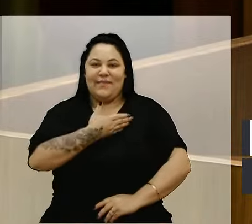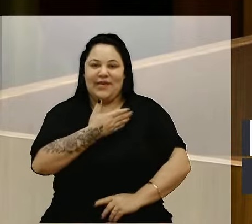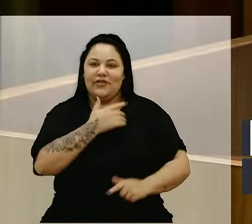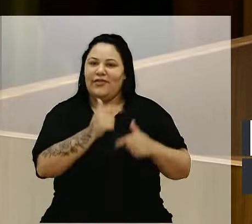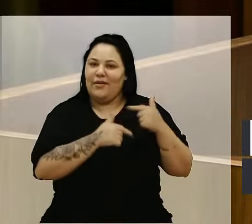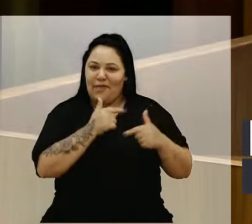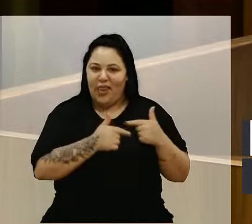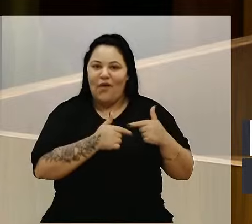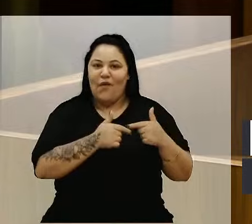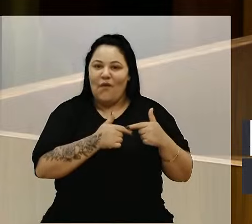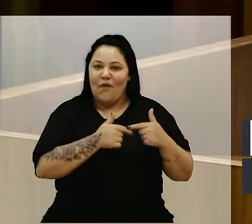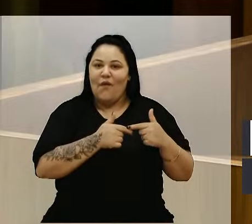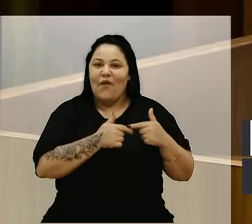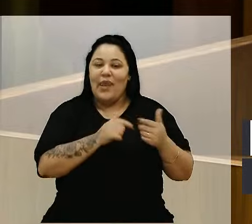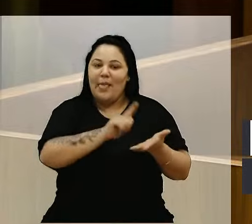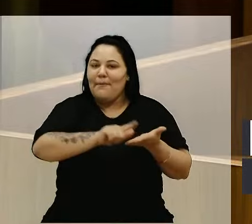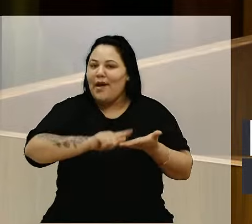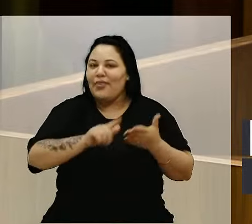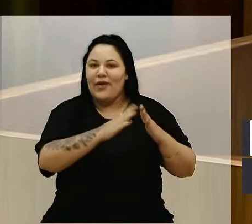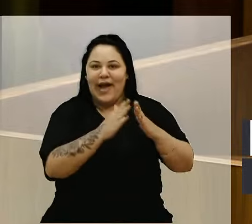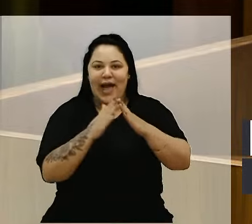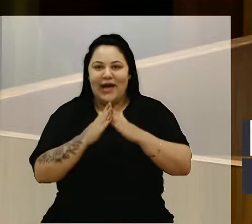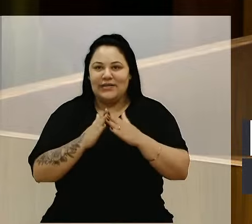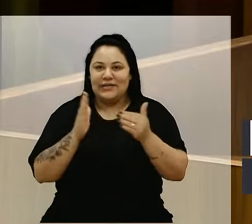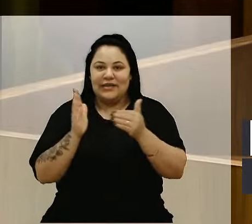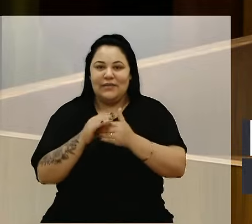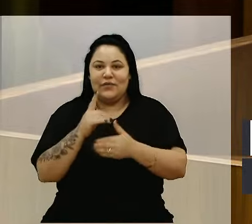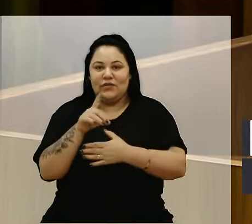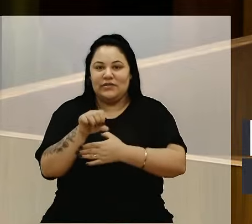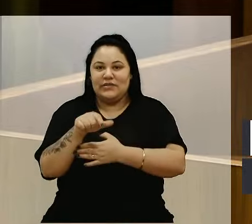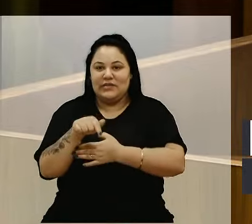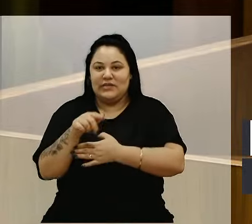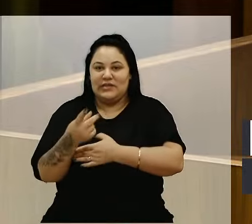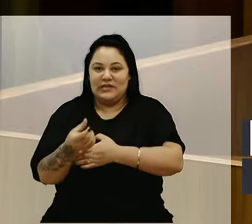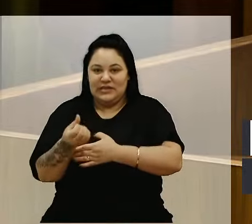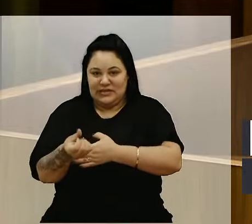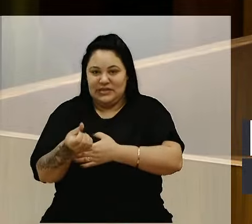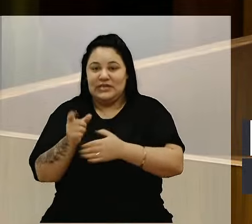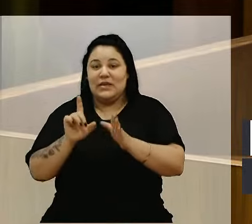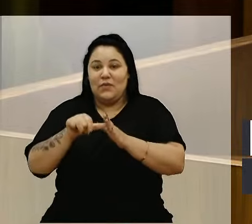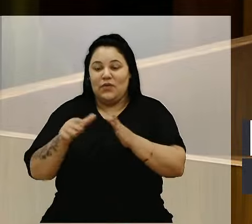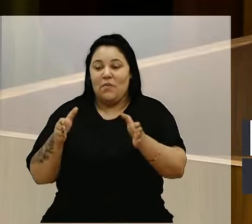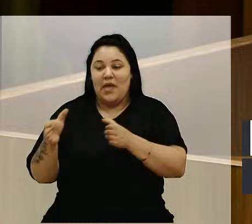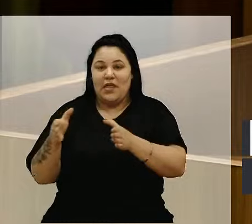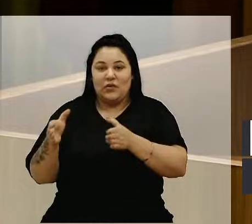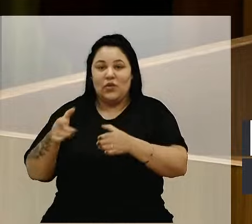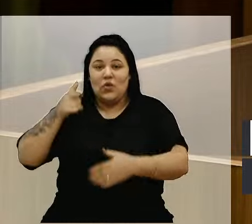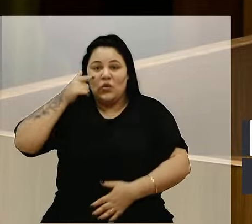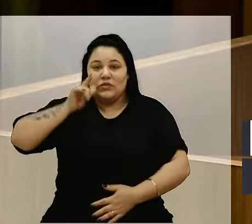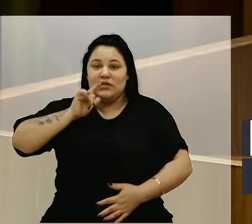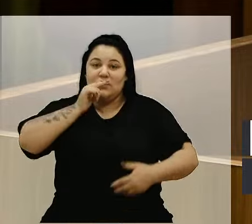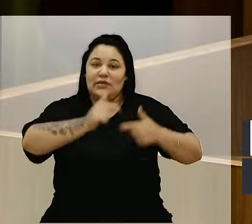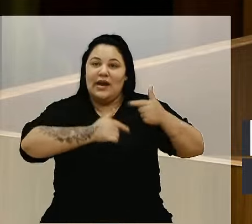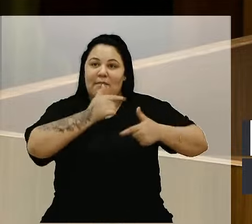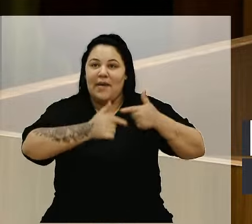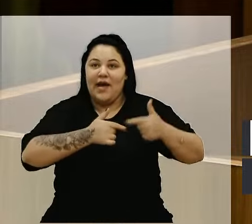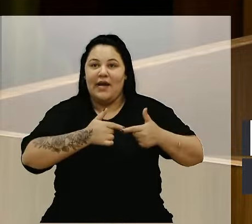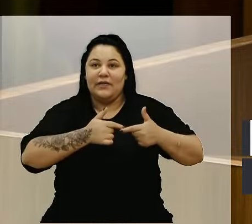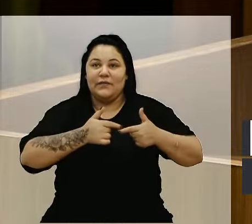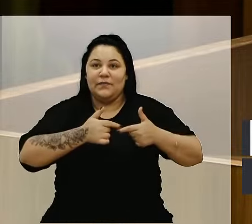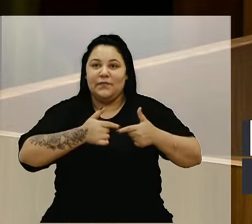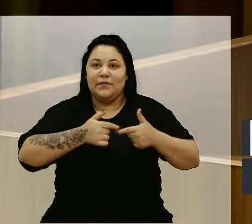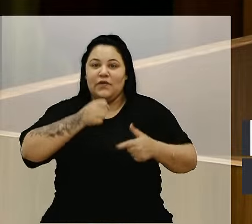de 1983 a 1986 e depois desse período conseguiu emprego no antigo Super